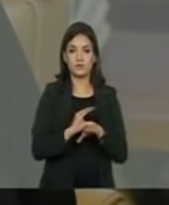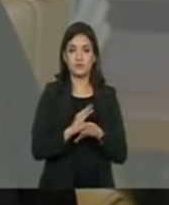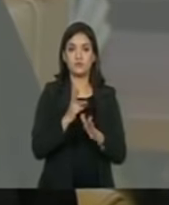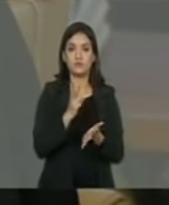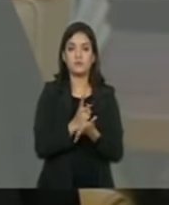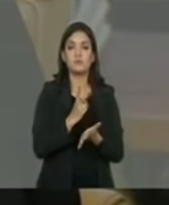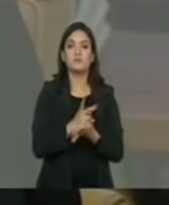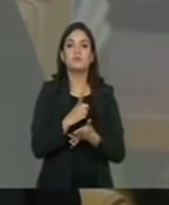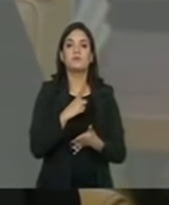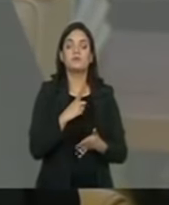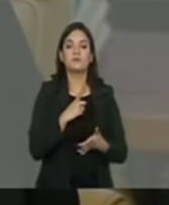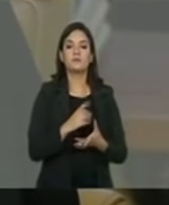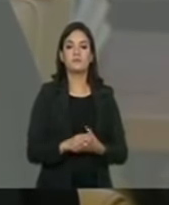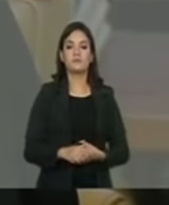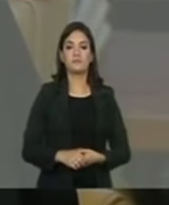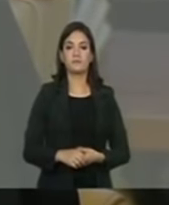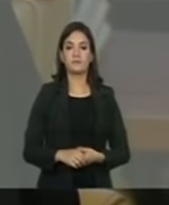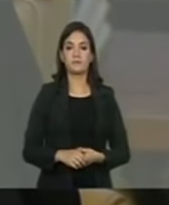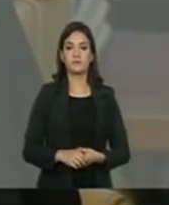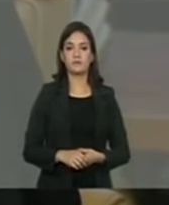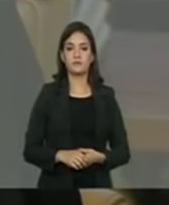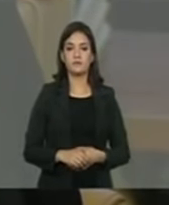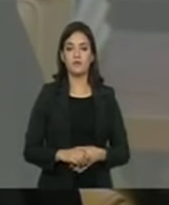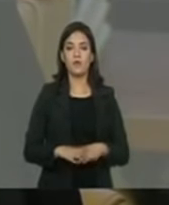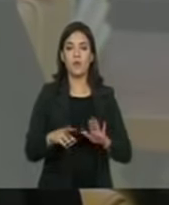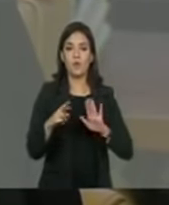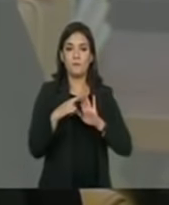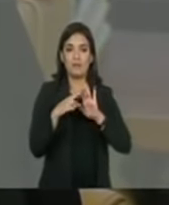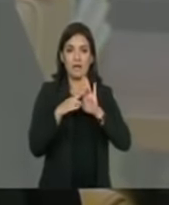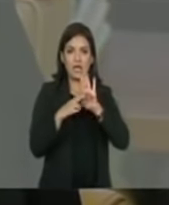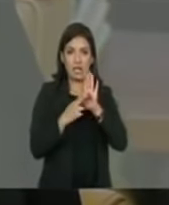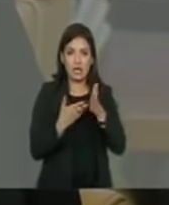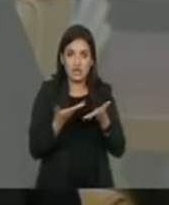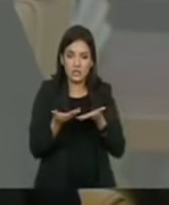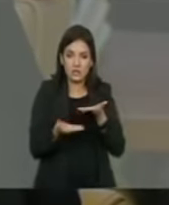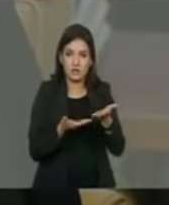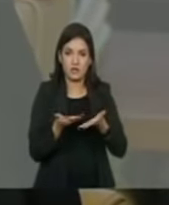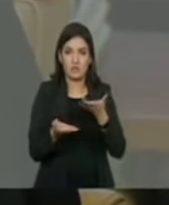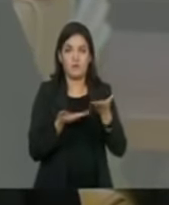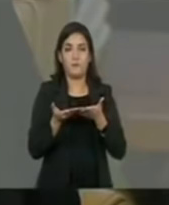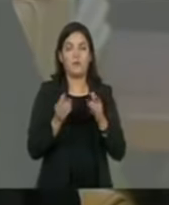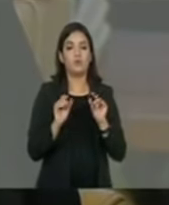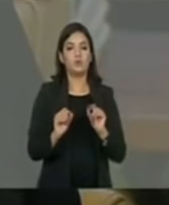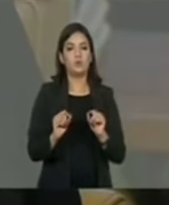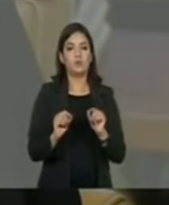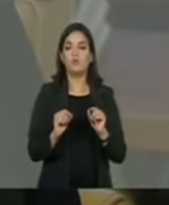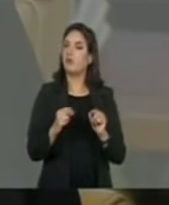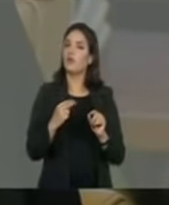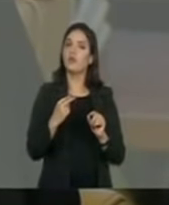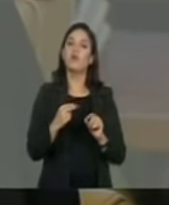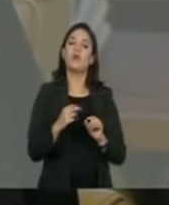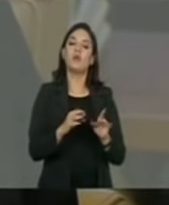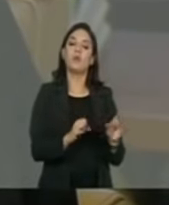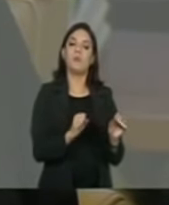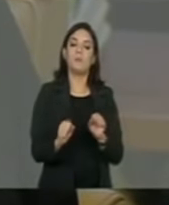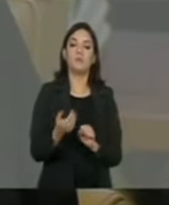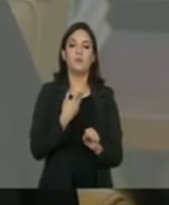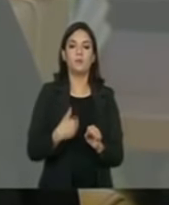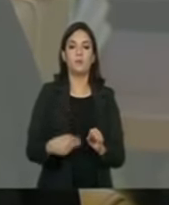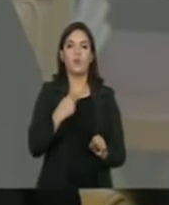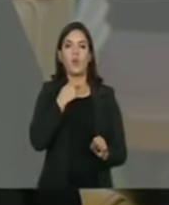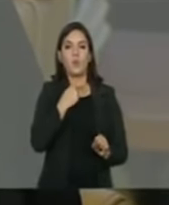consagre não é uma regra de tratamento que impede o poder público de agir e de